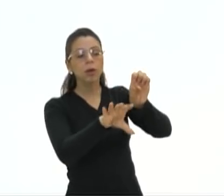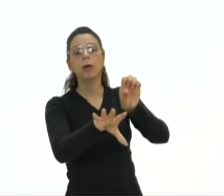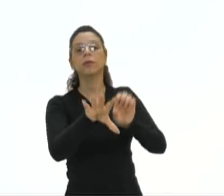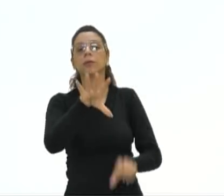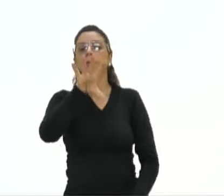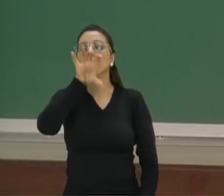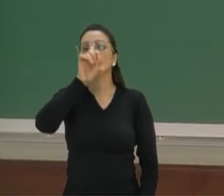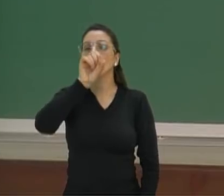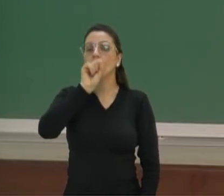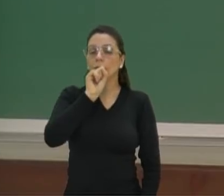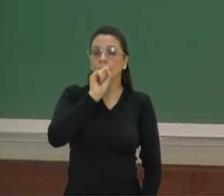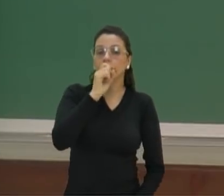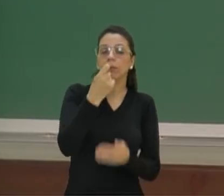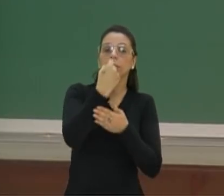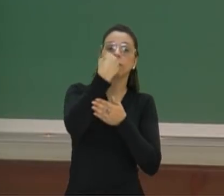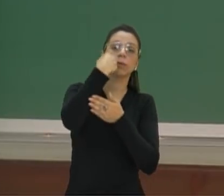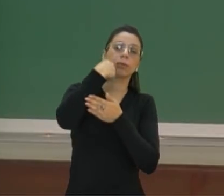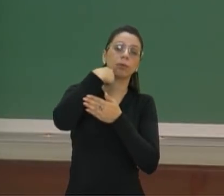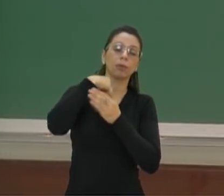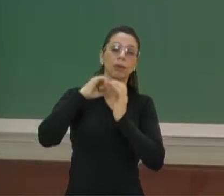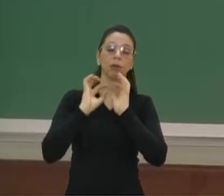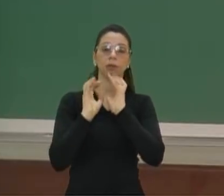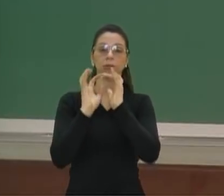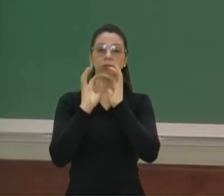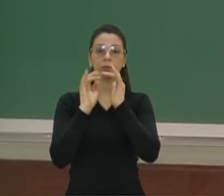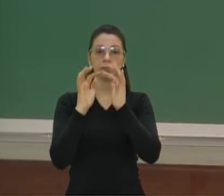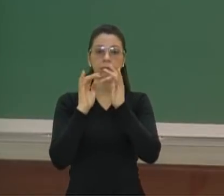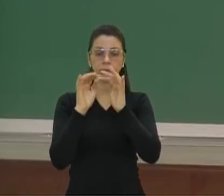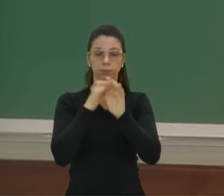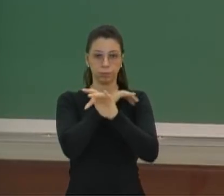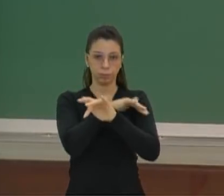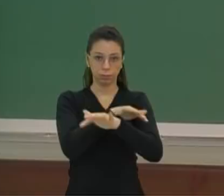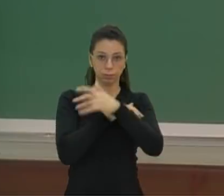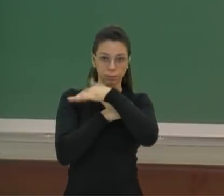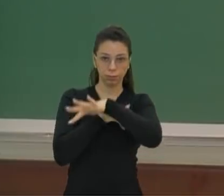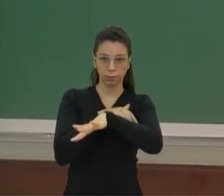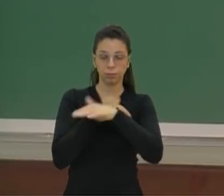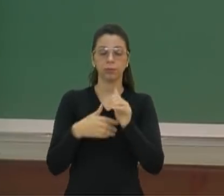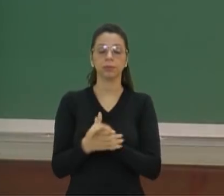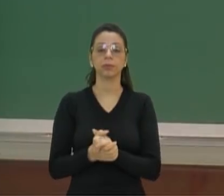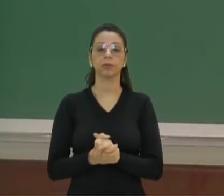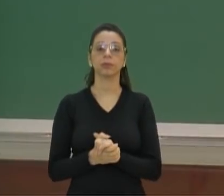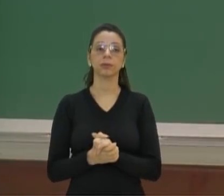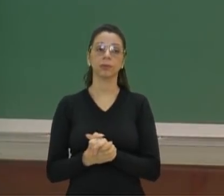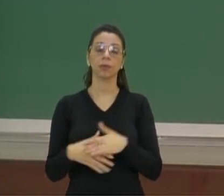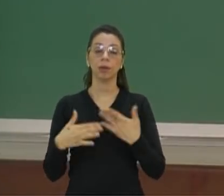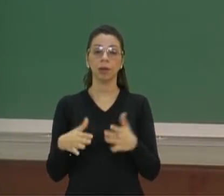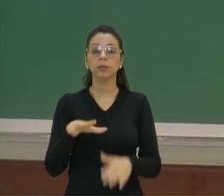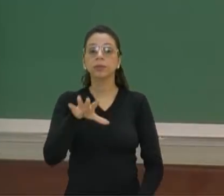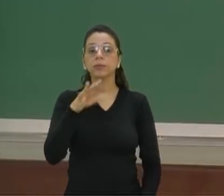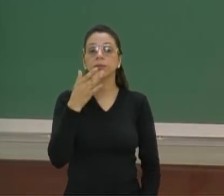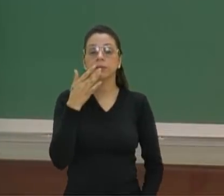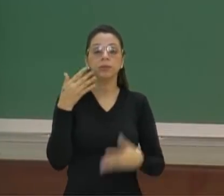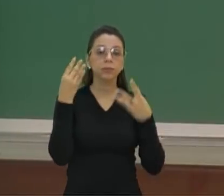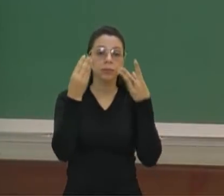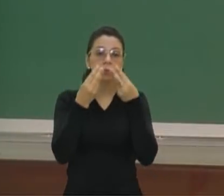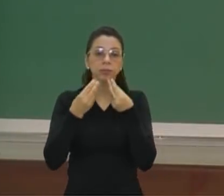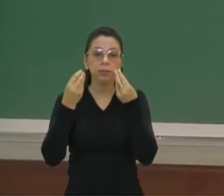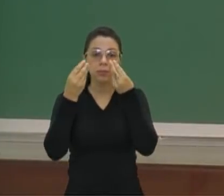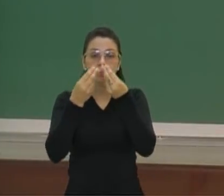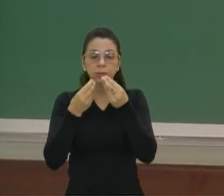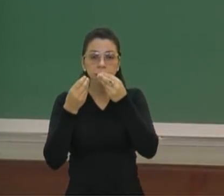gosto e conduzir até o sistema nervoso. Então, a percepção dos sabores é possível graças à presença